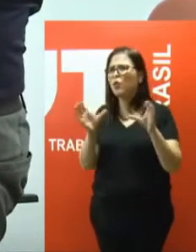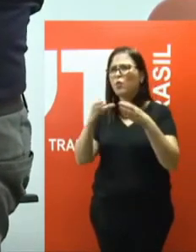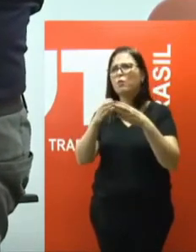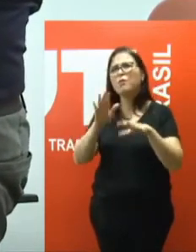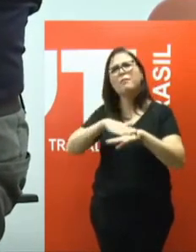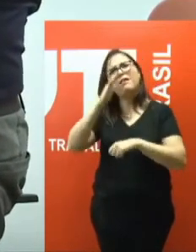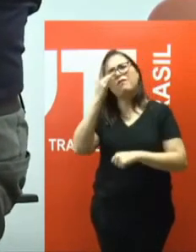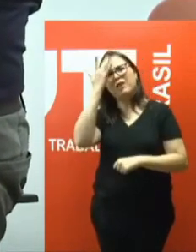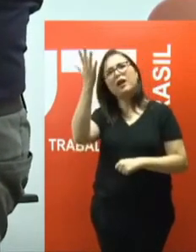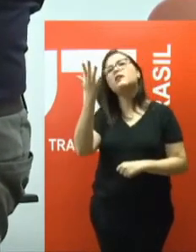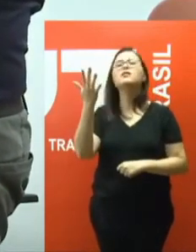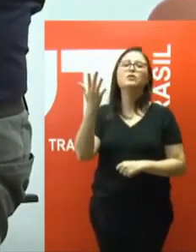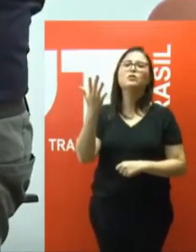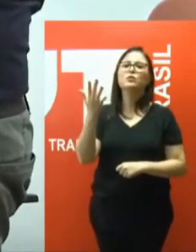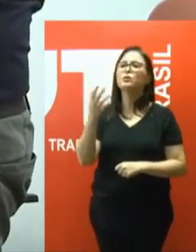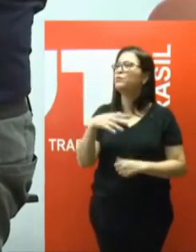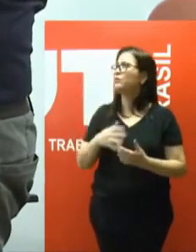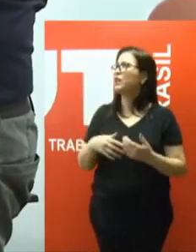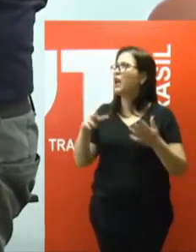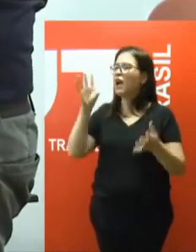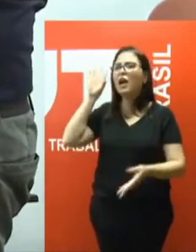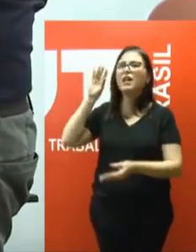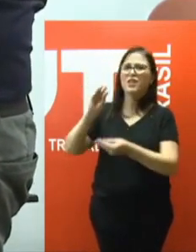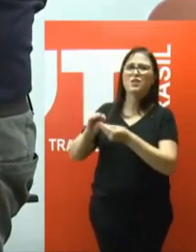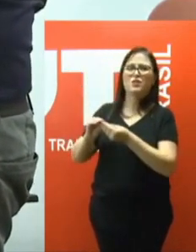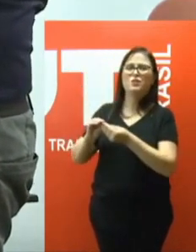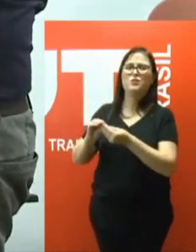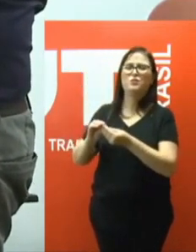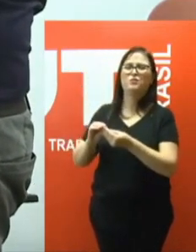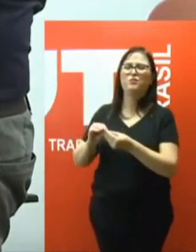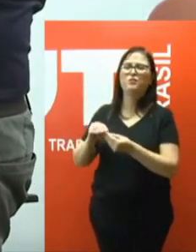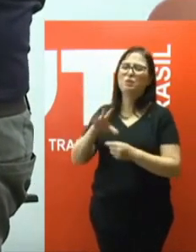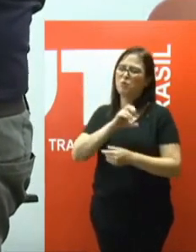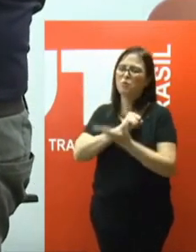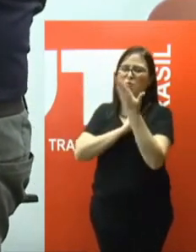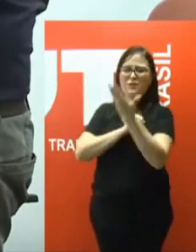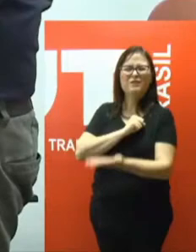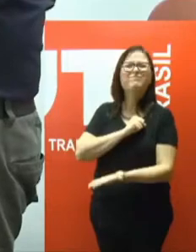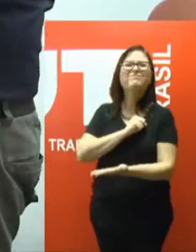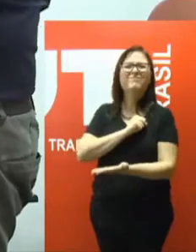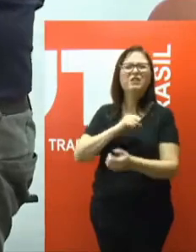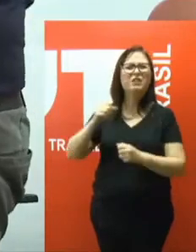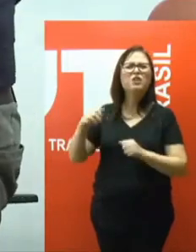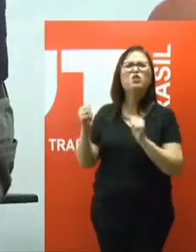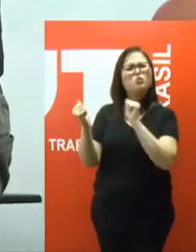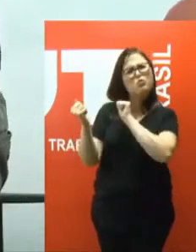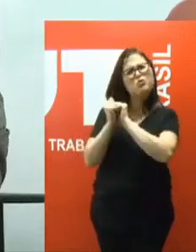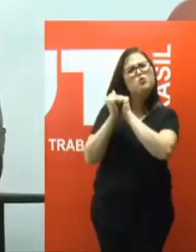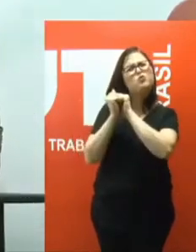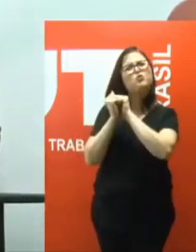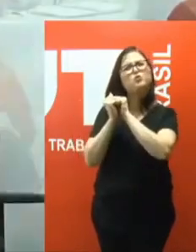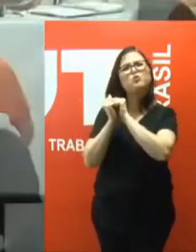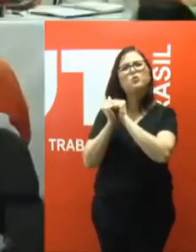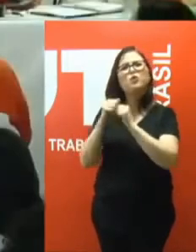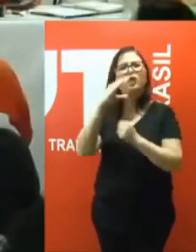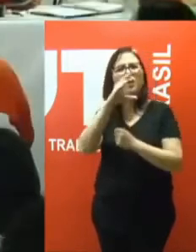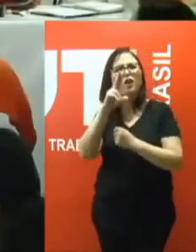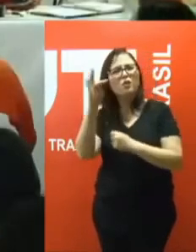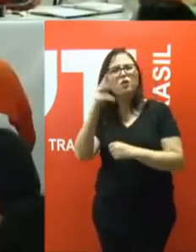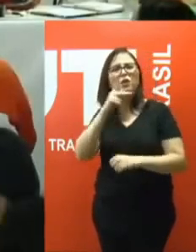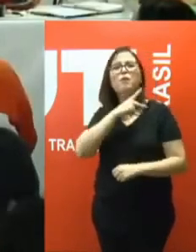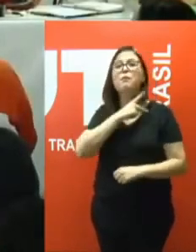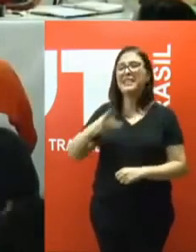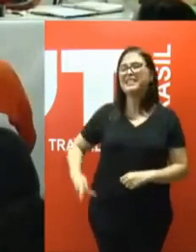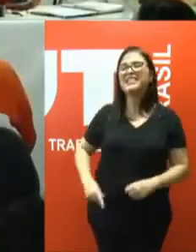pouco mais fácil, né, presidente? Então é isso, querido, né? Estamos com você, estamos junto, viva a CUT e o nosso presidente Lula, a quem eu